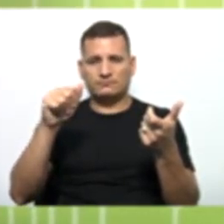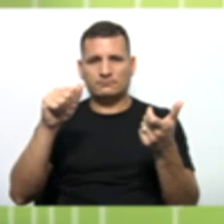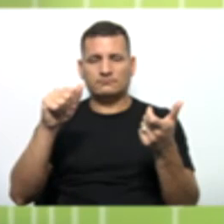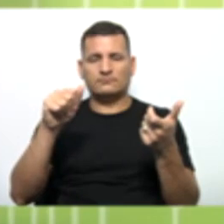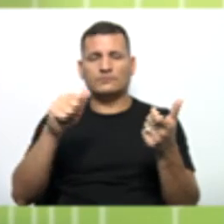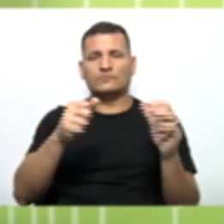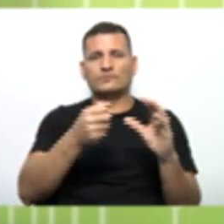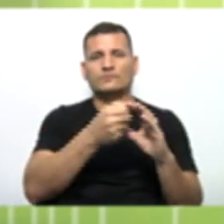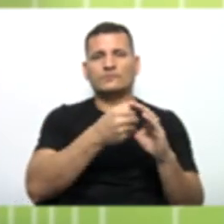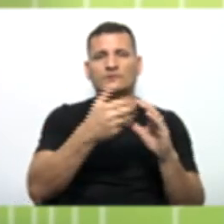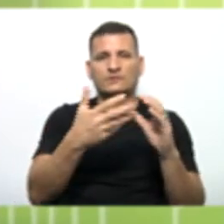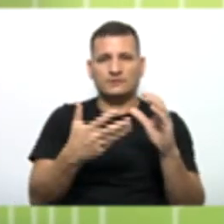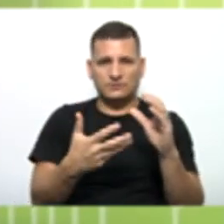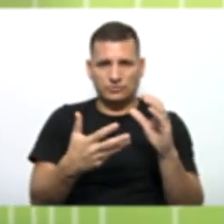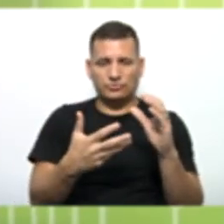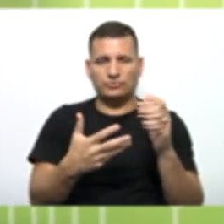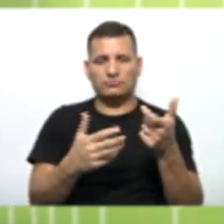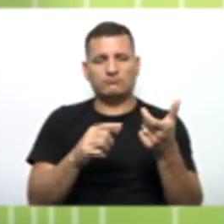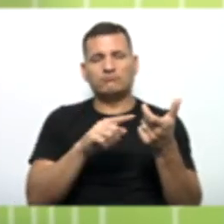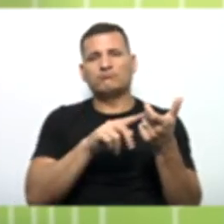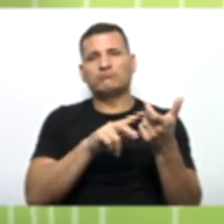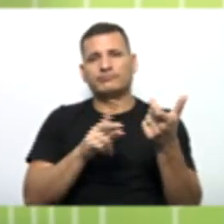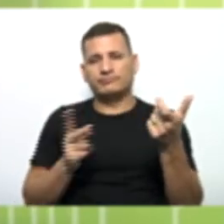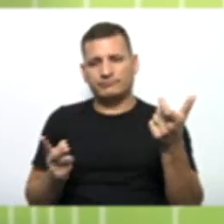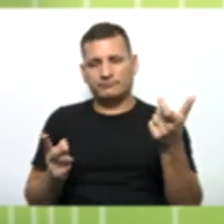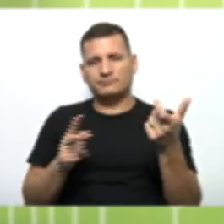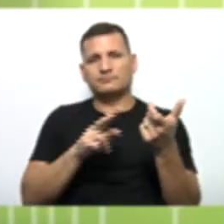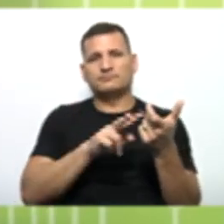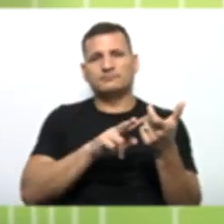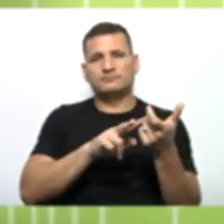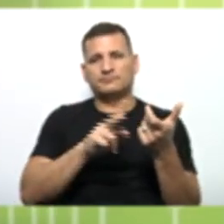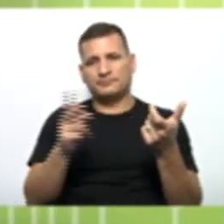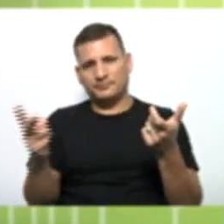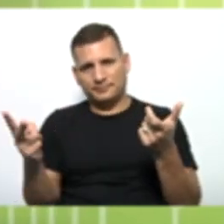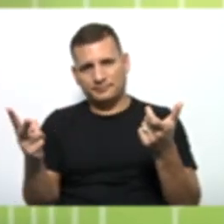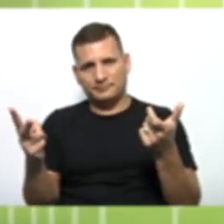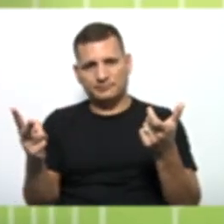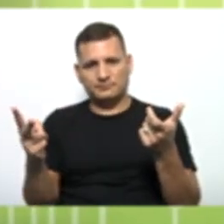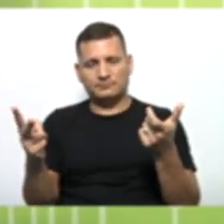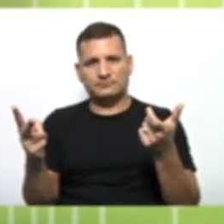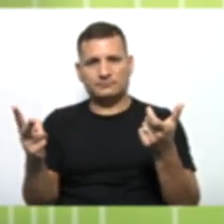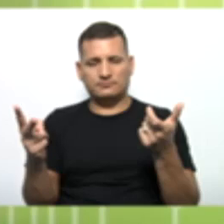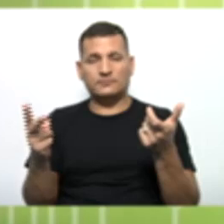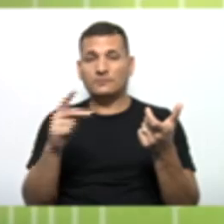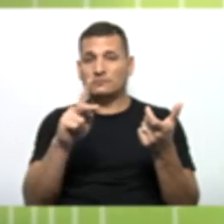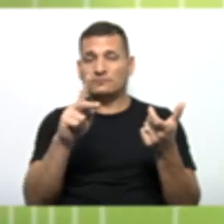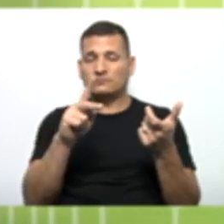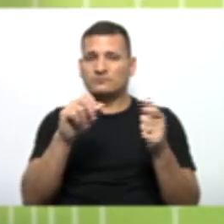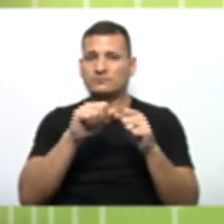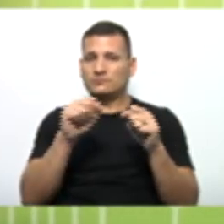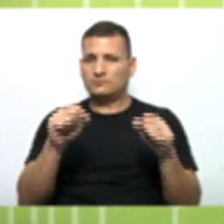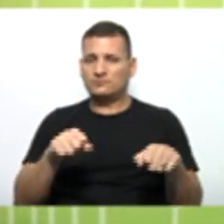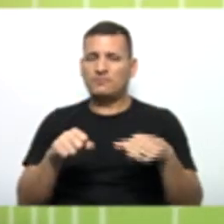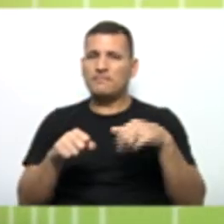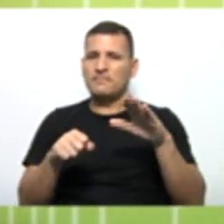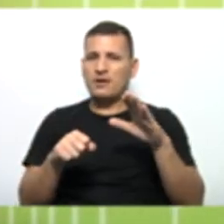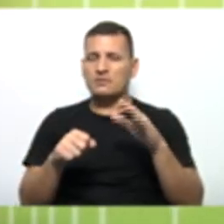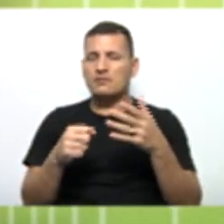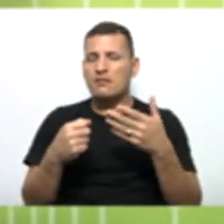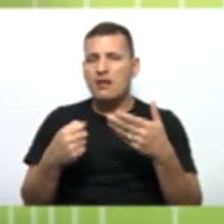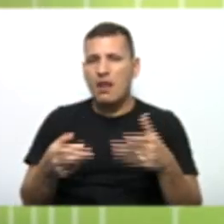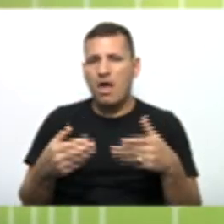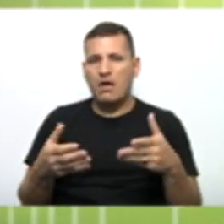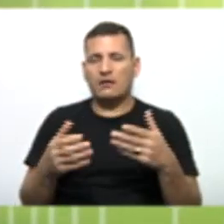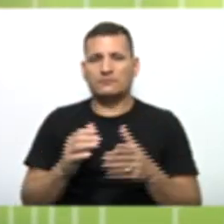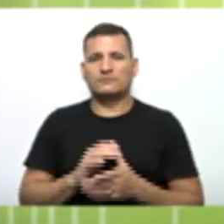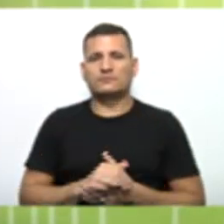ok? Para quê? Facilitar o nosso código, facilitar o entendimento e, lógico, o seu sistema ficar bem mais ágil. Tome muito cuidado com